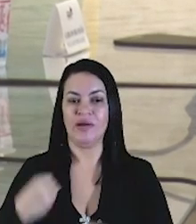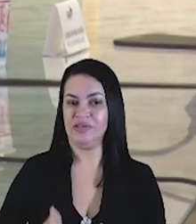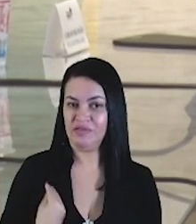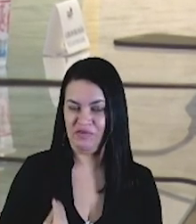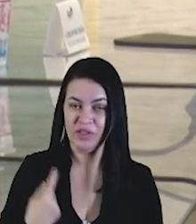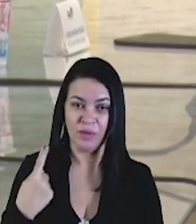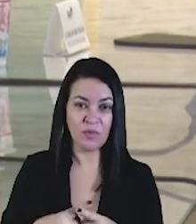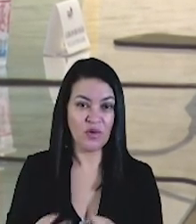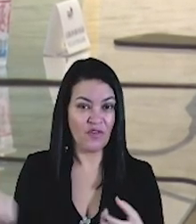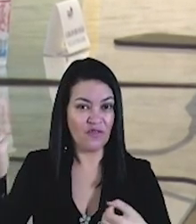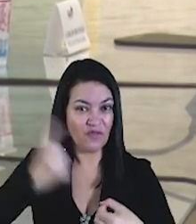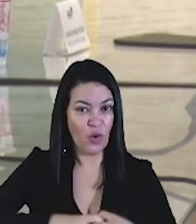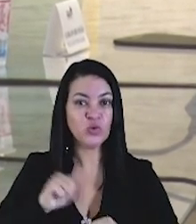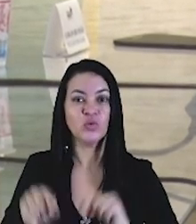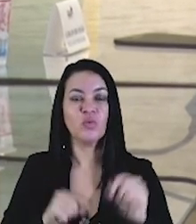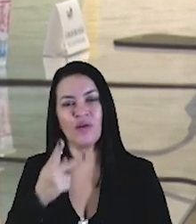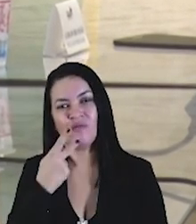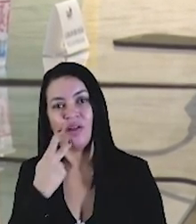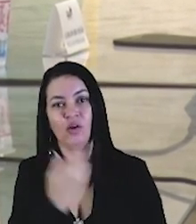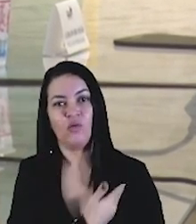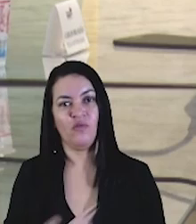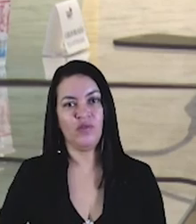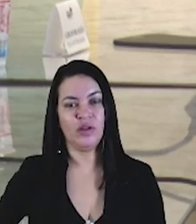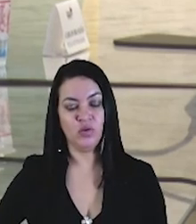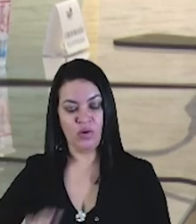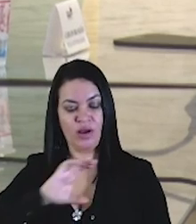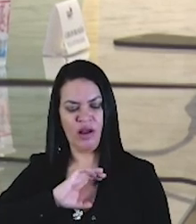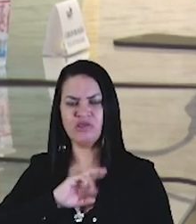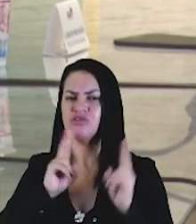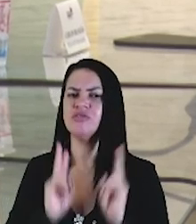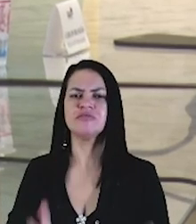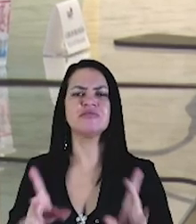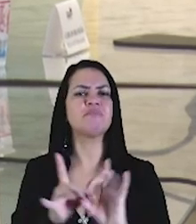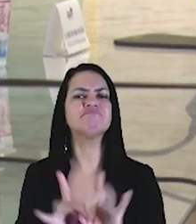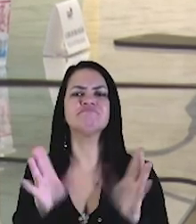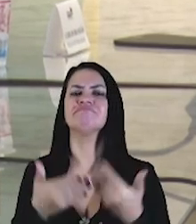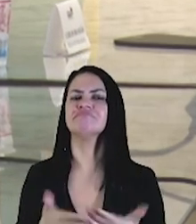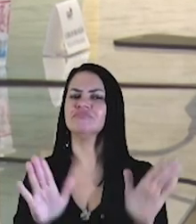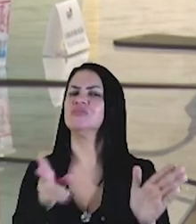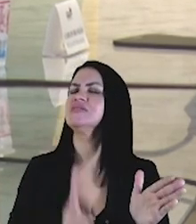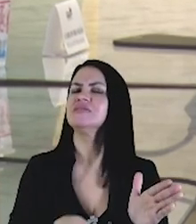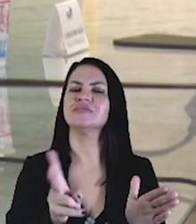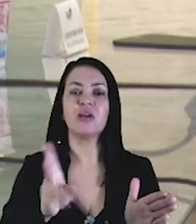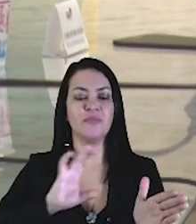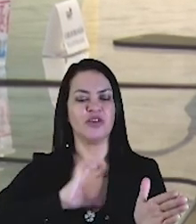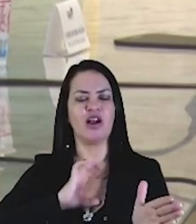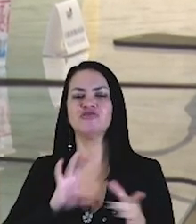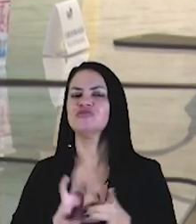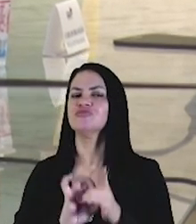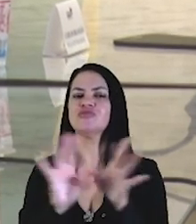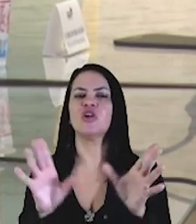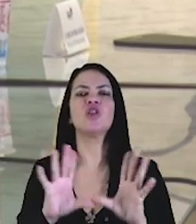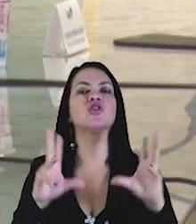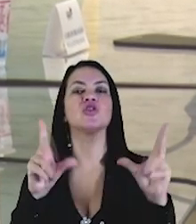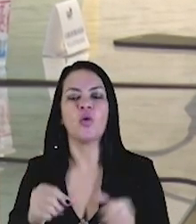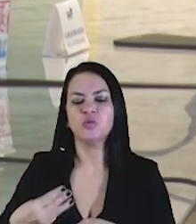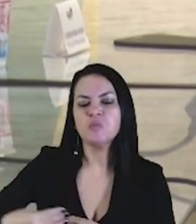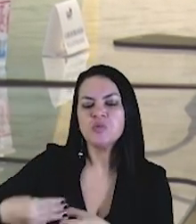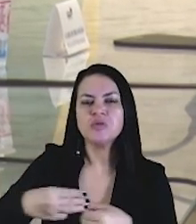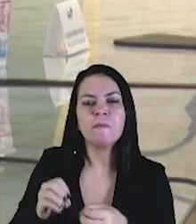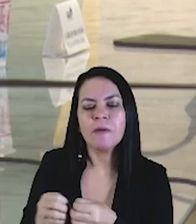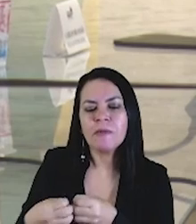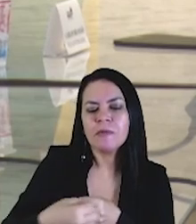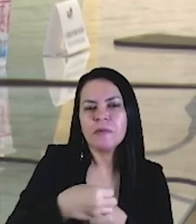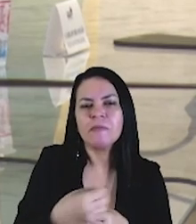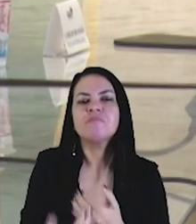mais Ilhas até porque volta retratar Governador Caxias tempo de portas abertas e Continuará de portas abertas para todos os municípios circunvizinhos